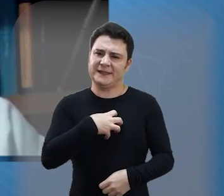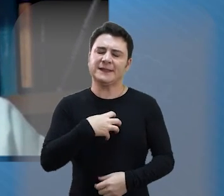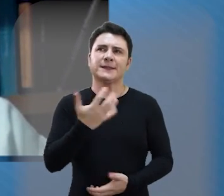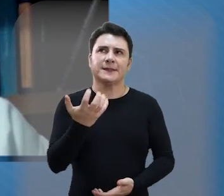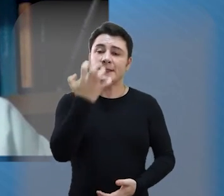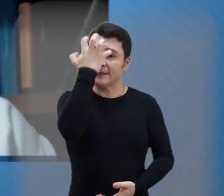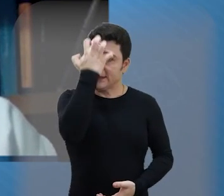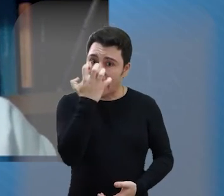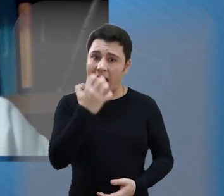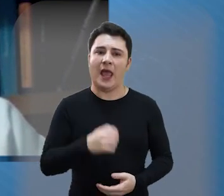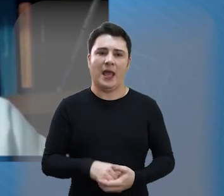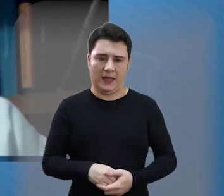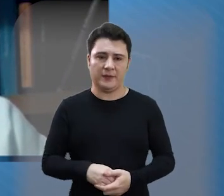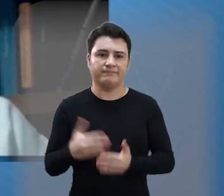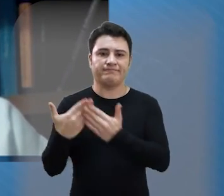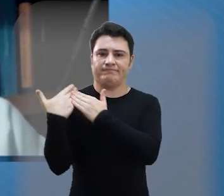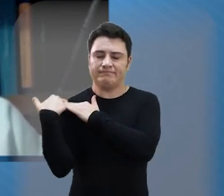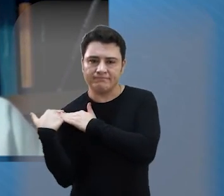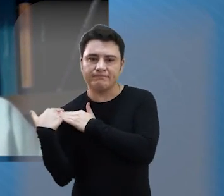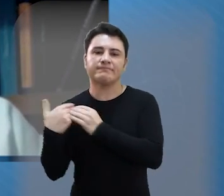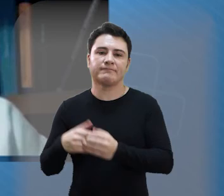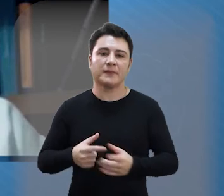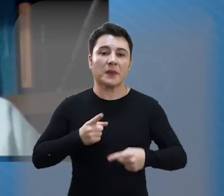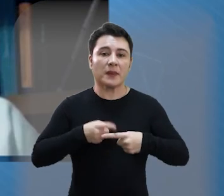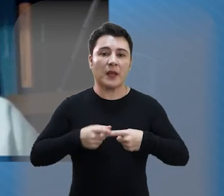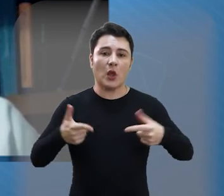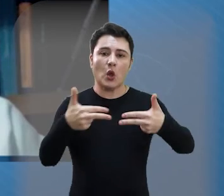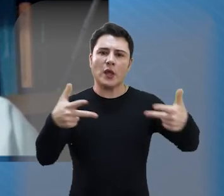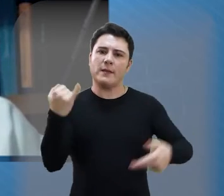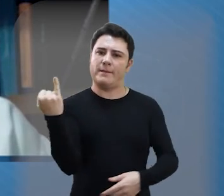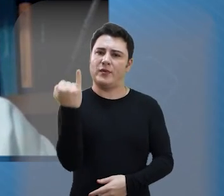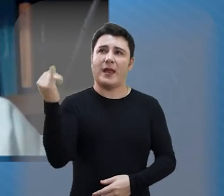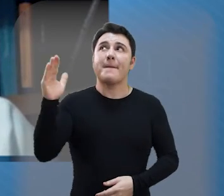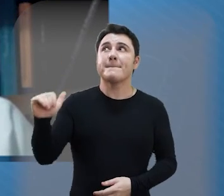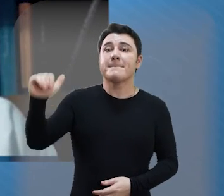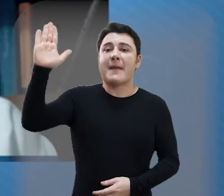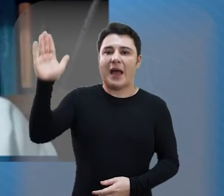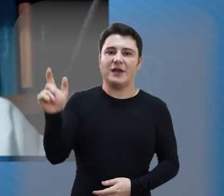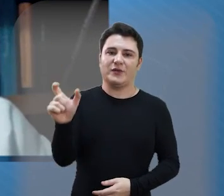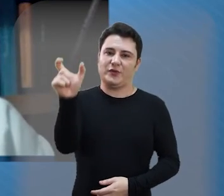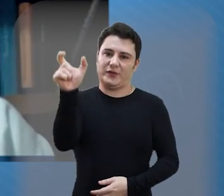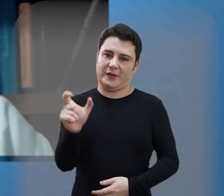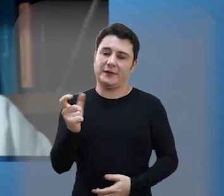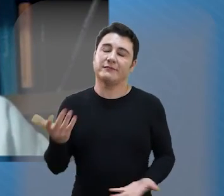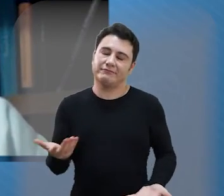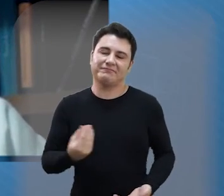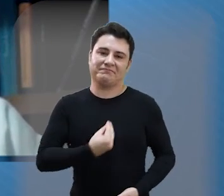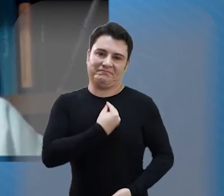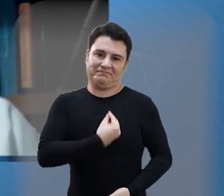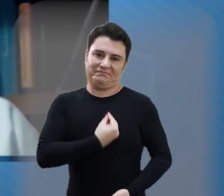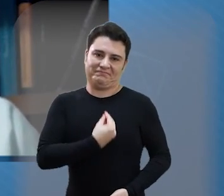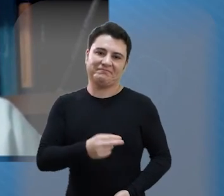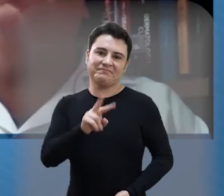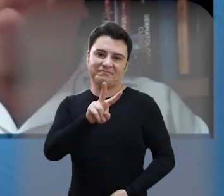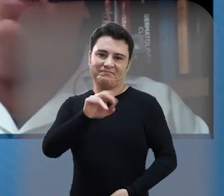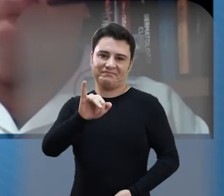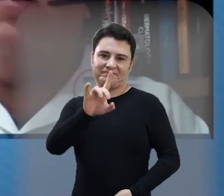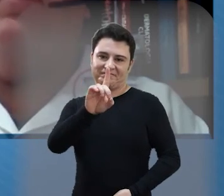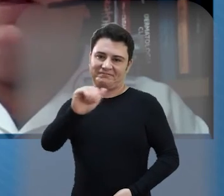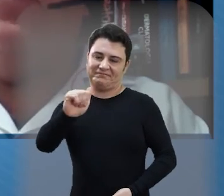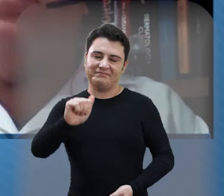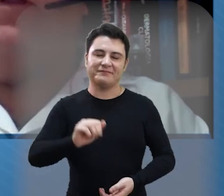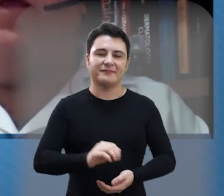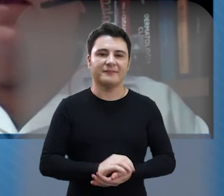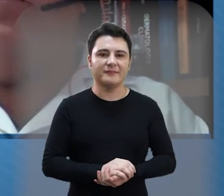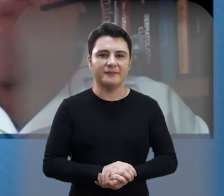saúde de uma maneira muito séria, muito profissional, porque não tem, né, dom